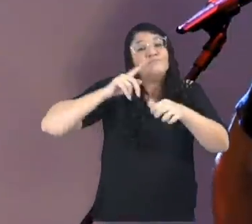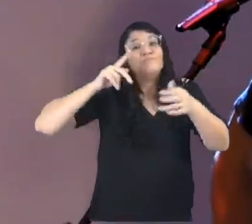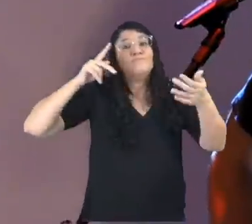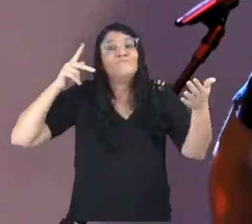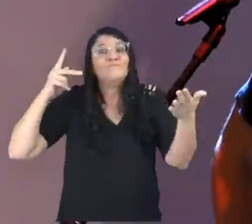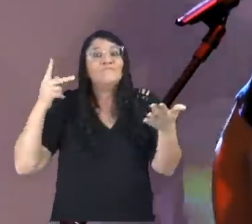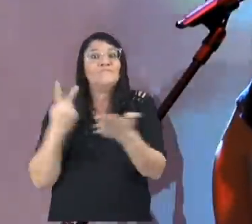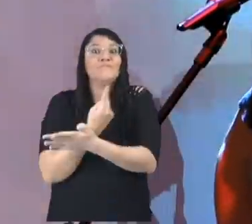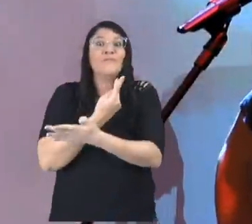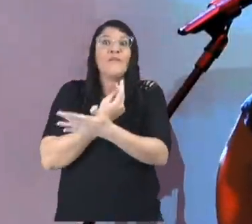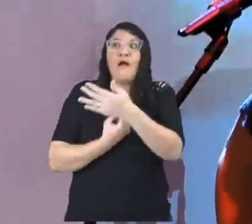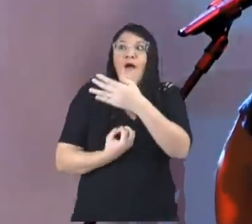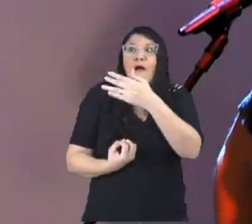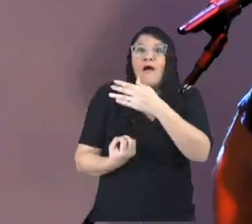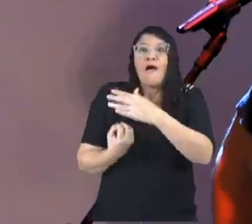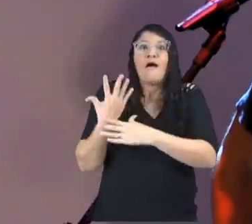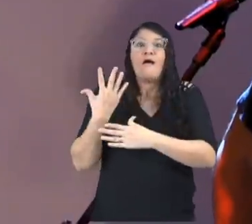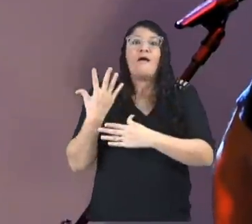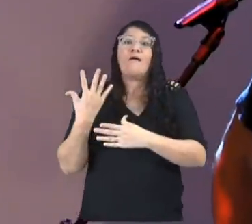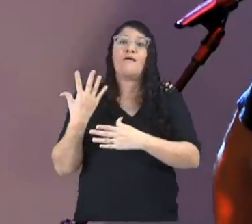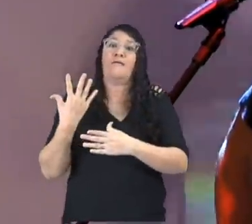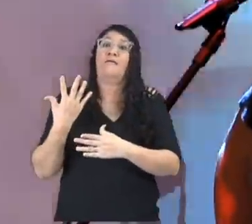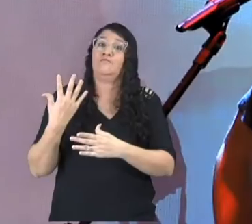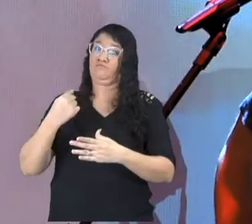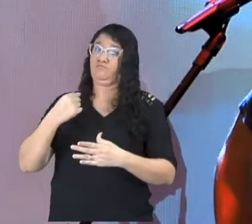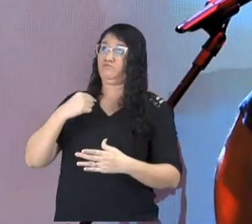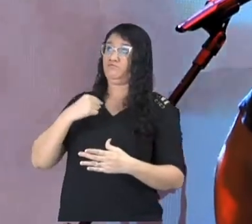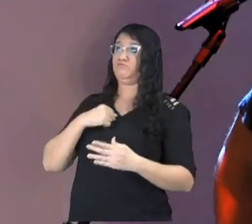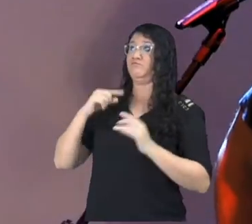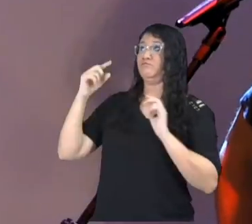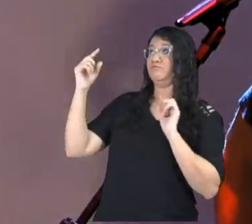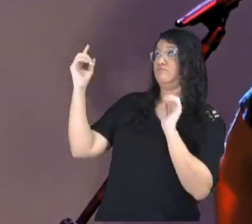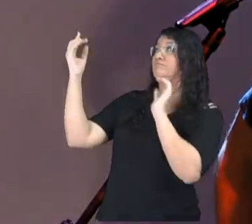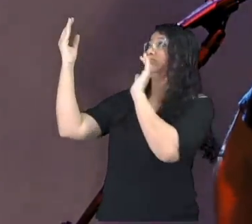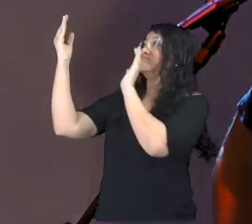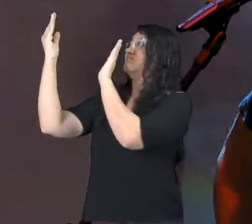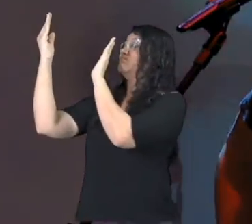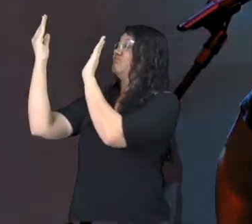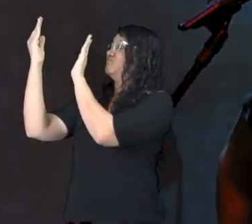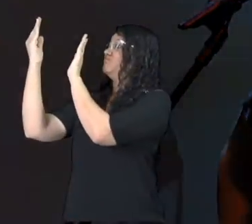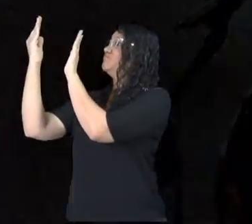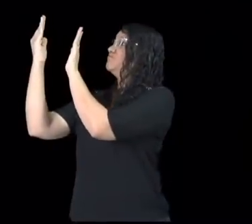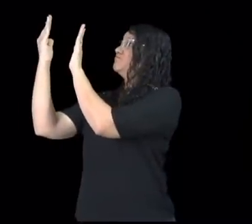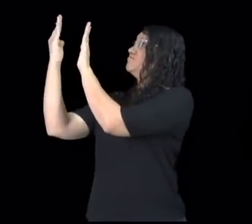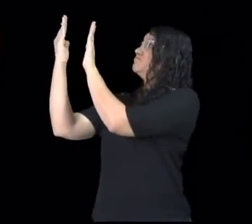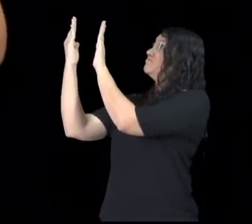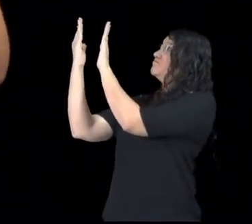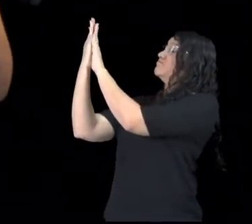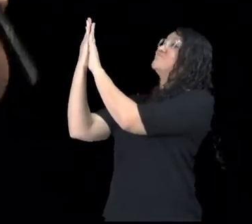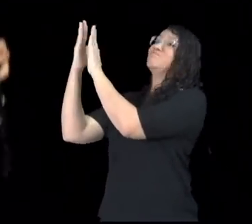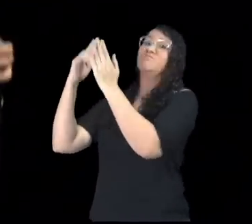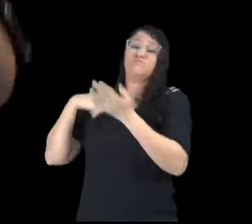Chegar a hora em que a morte